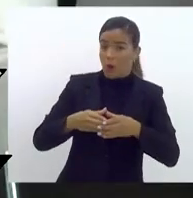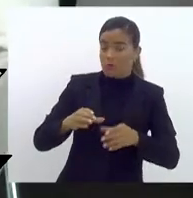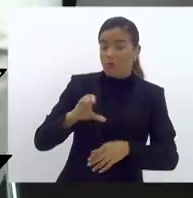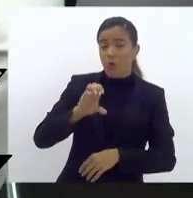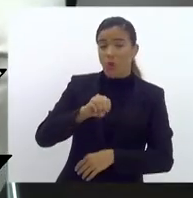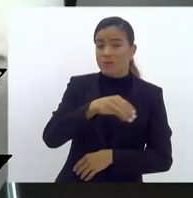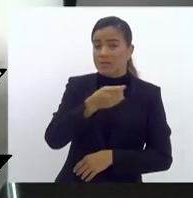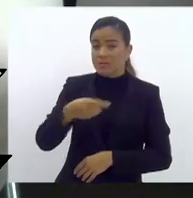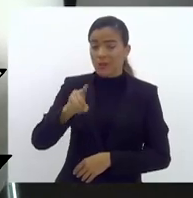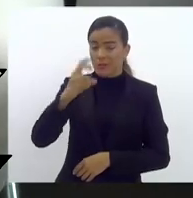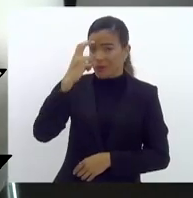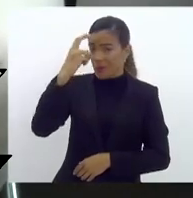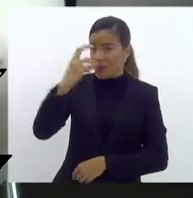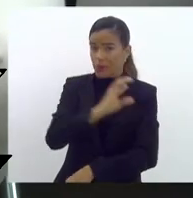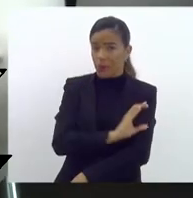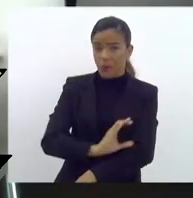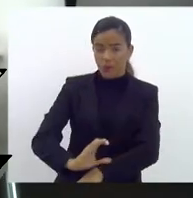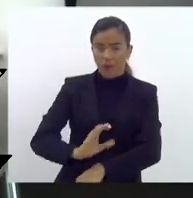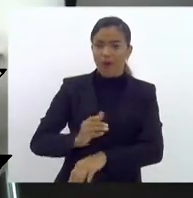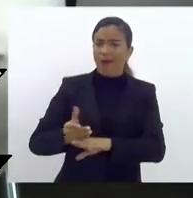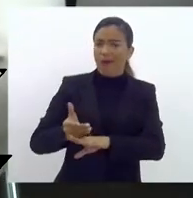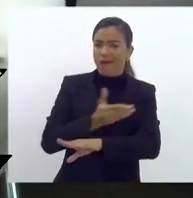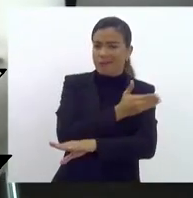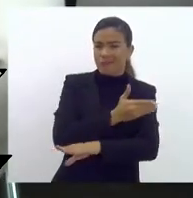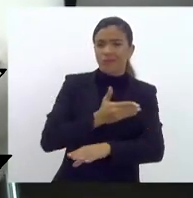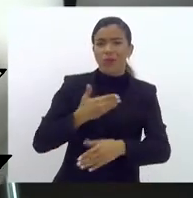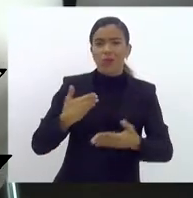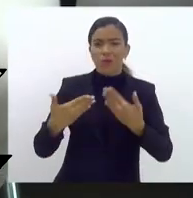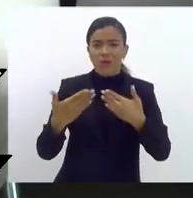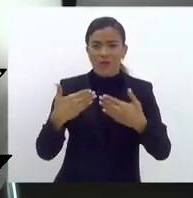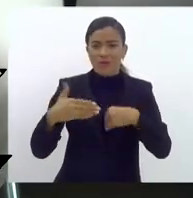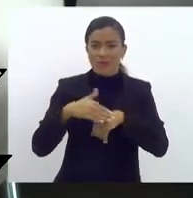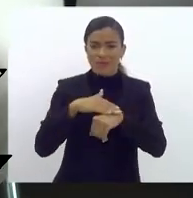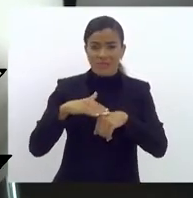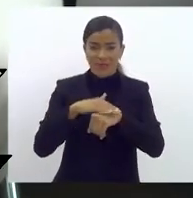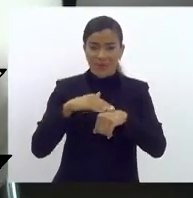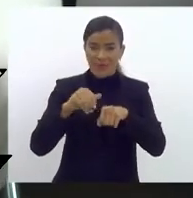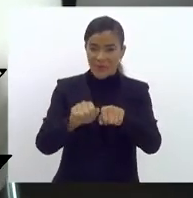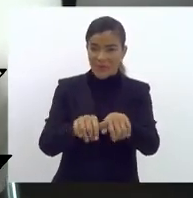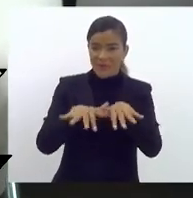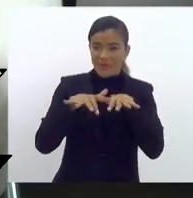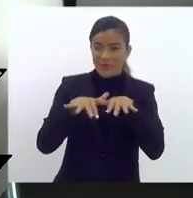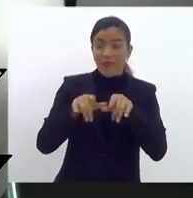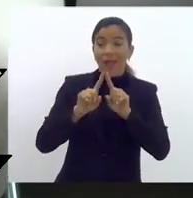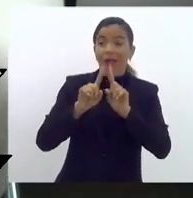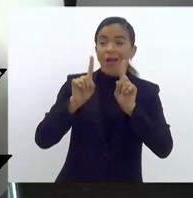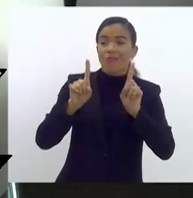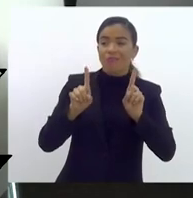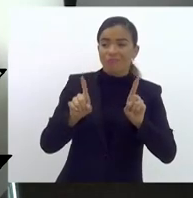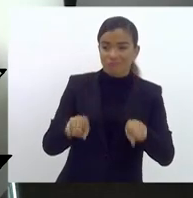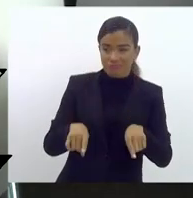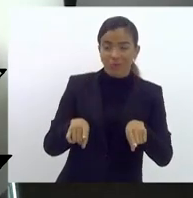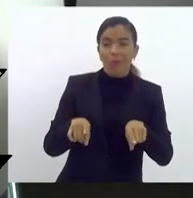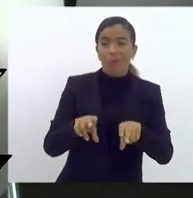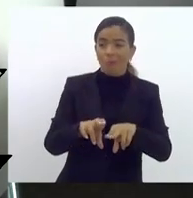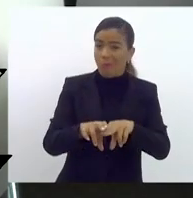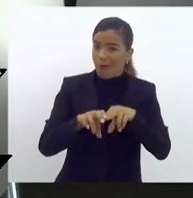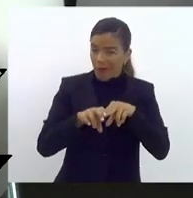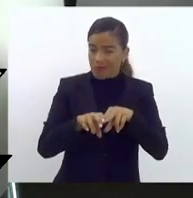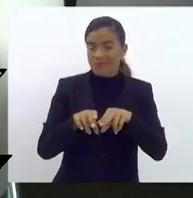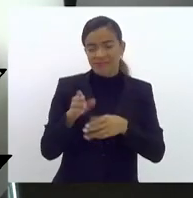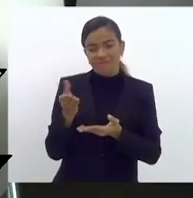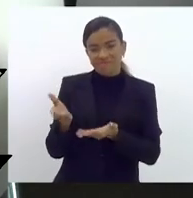conversamos outro de plenário função exatamente desse tema